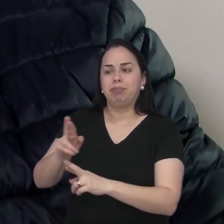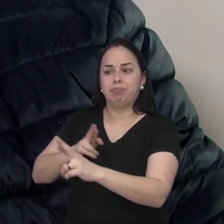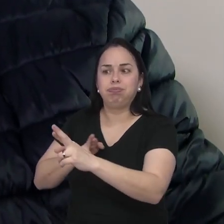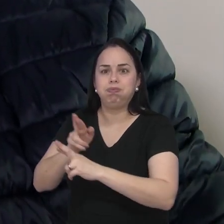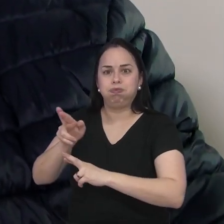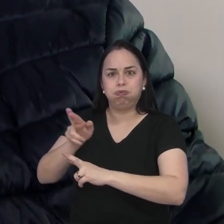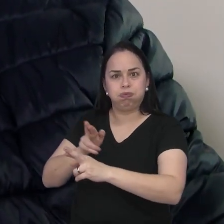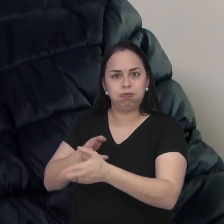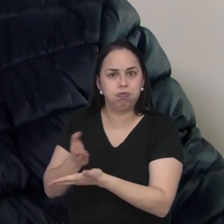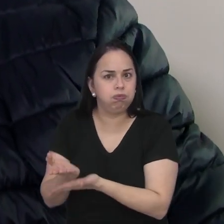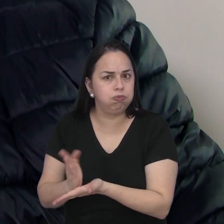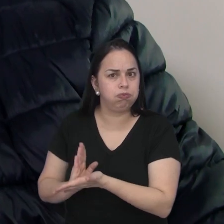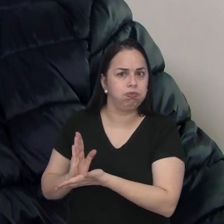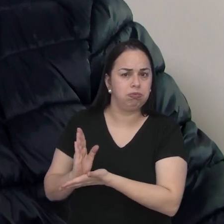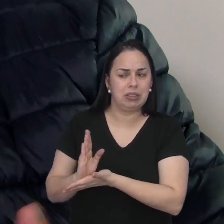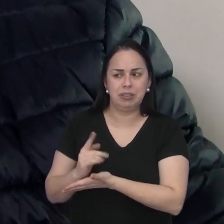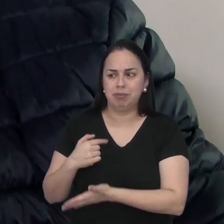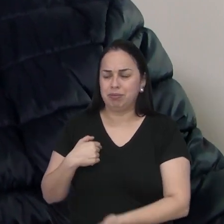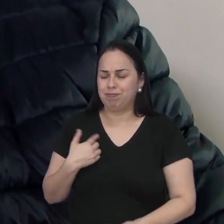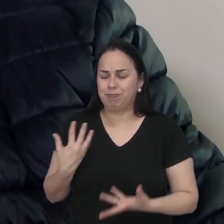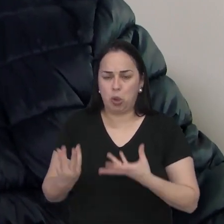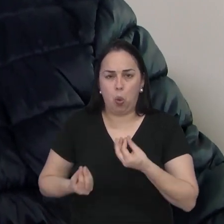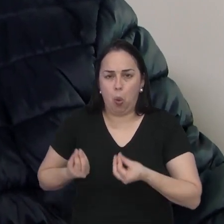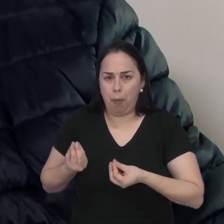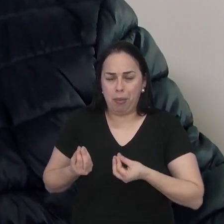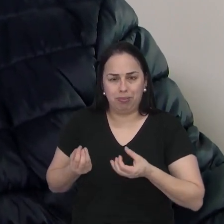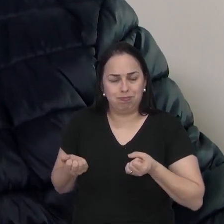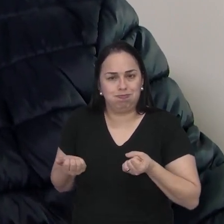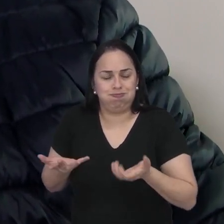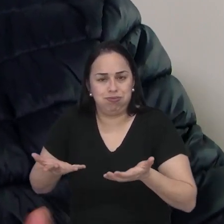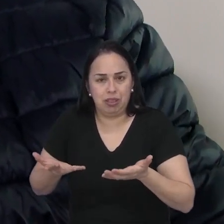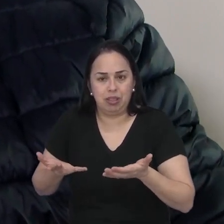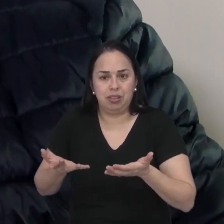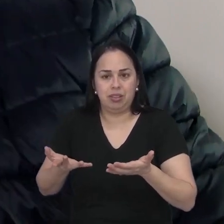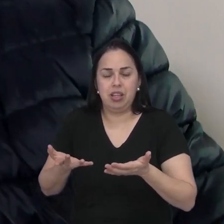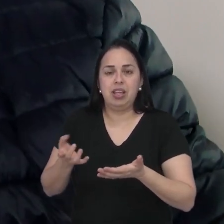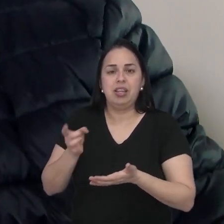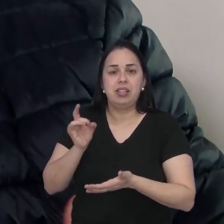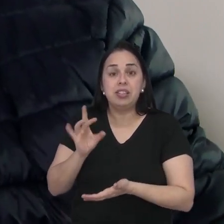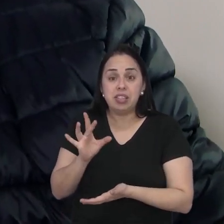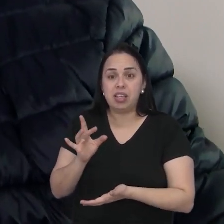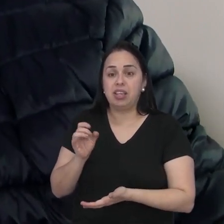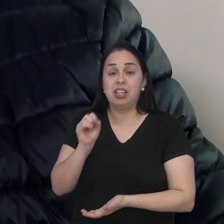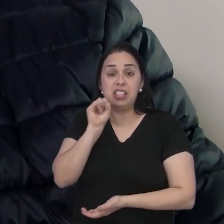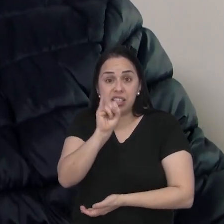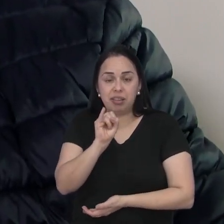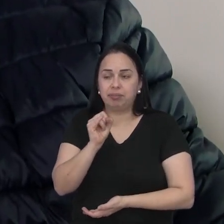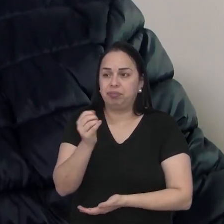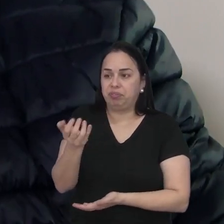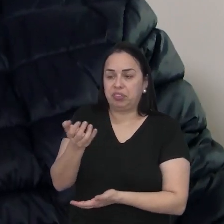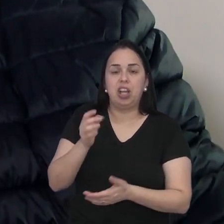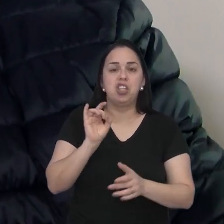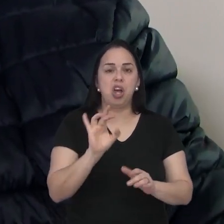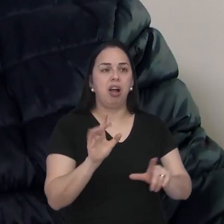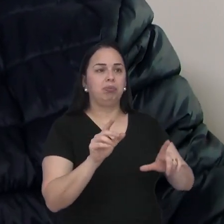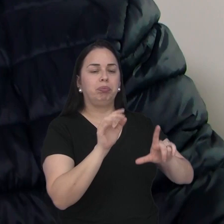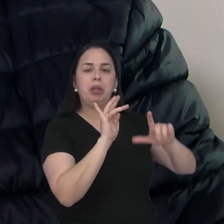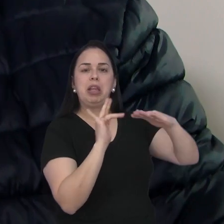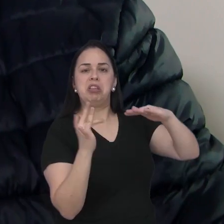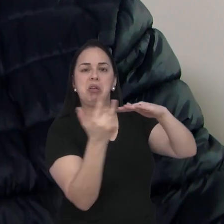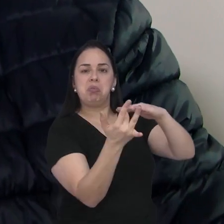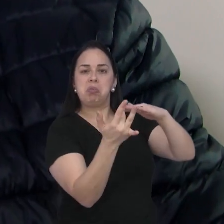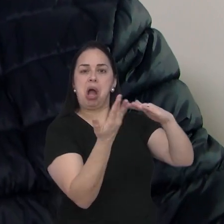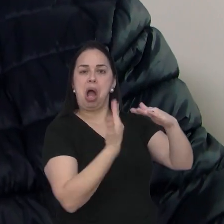O desconforto de estar numa situação que a gente não sabe direito lidar. Se a gente tem só essas relações, por exemplo, por